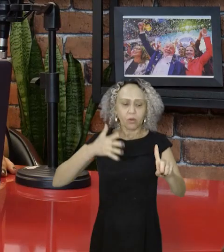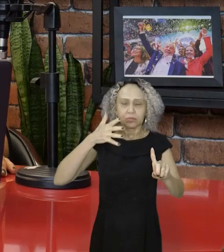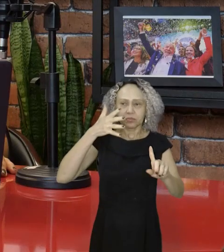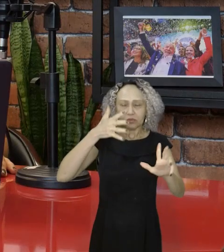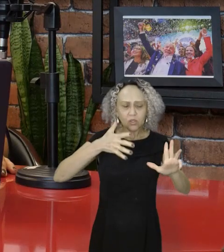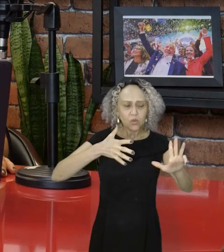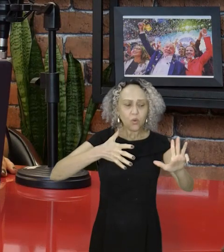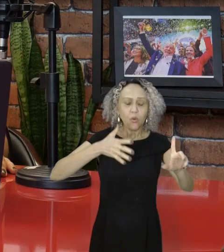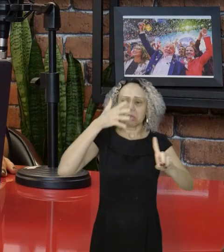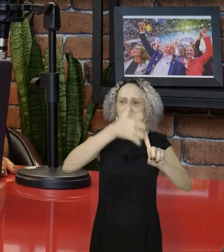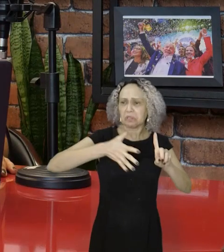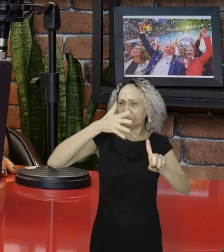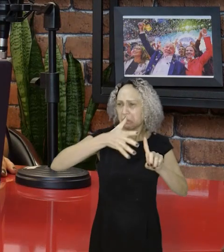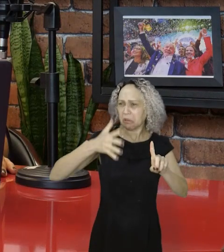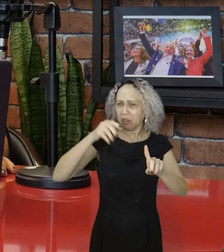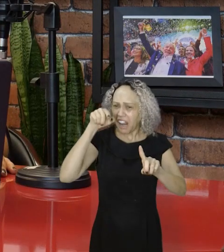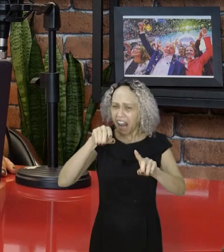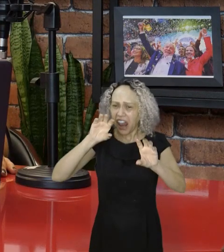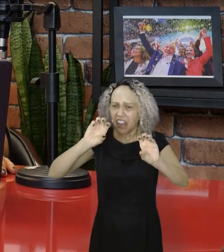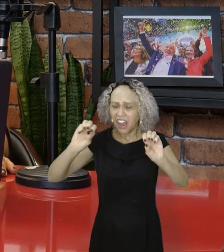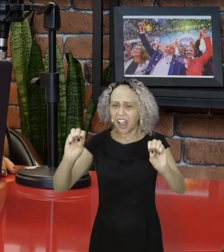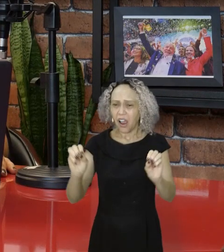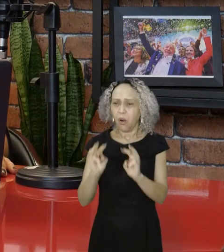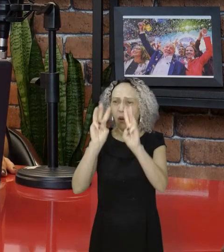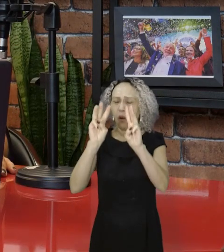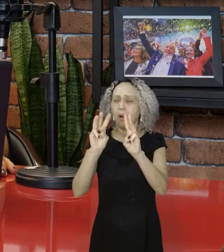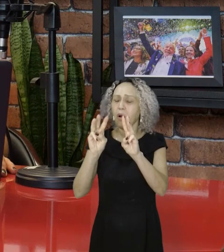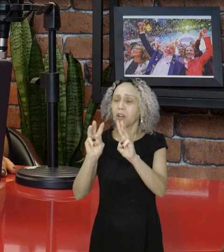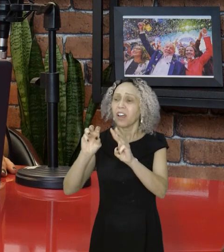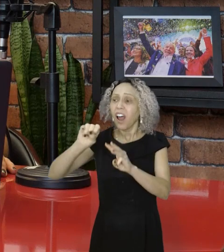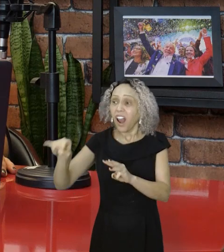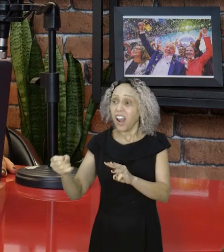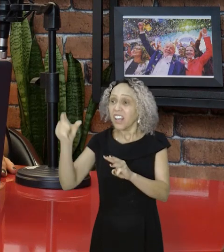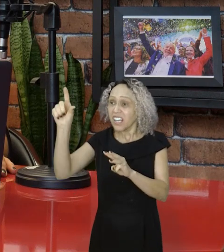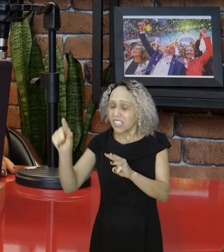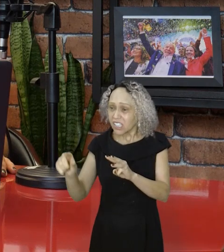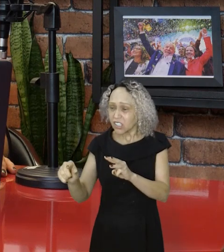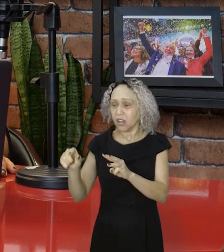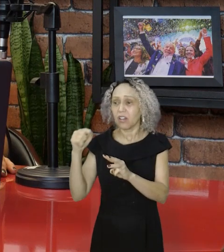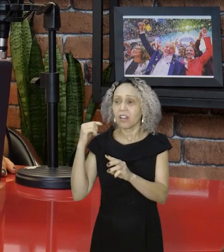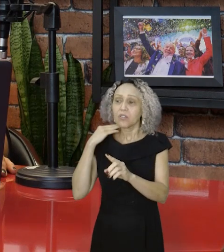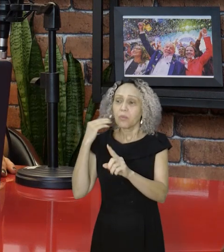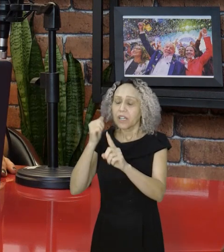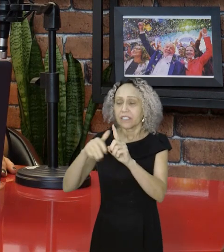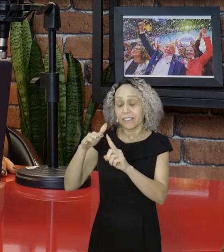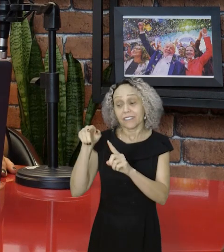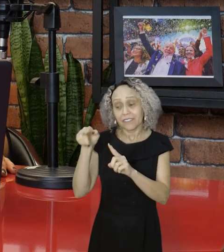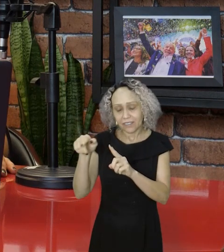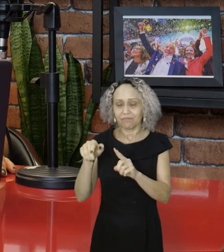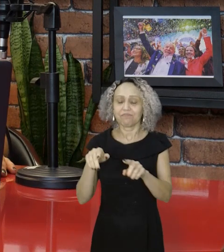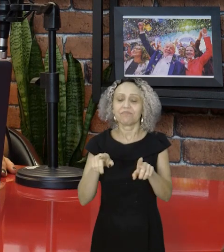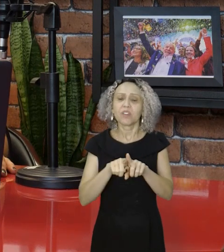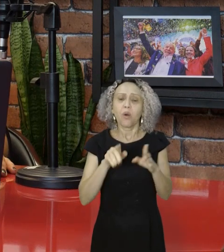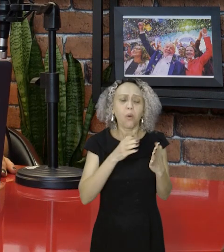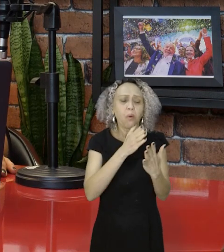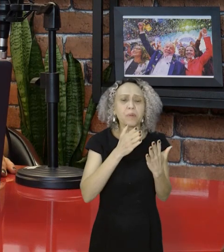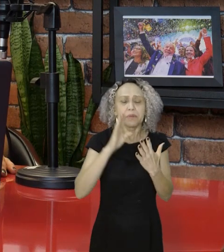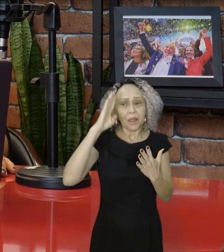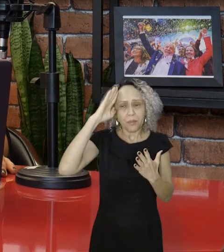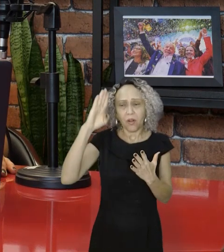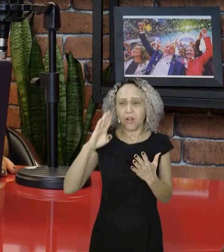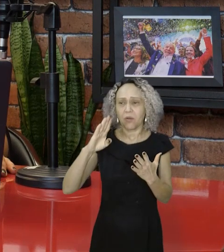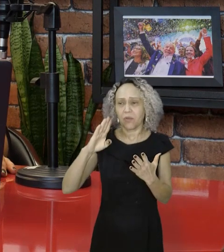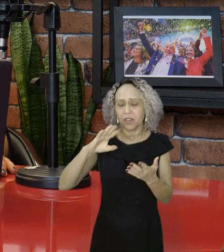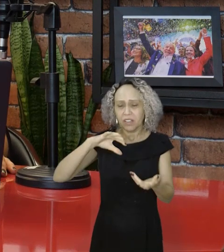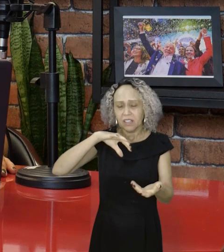O discurso histórico de Lula na ONU alenta a redução da taxa de juros pelo Banco Central. Os principais pontos